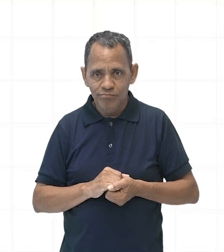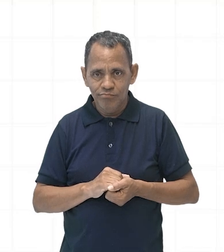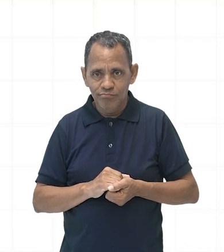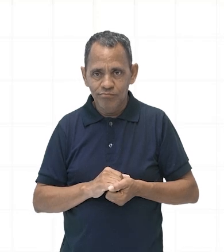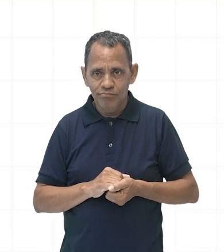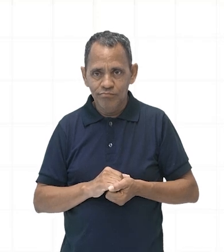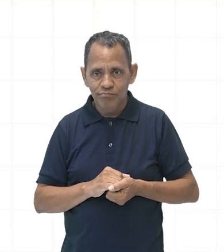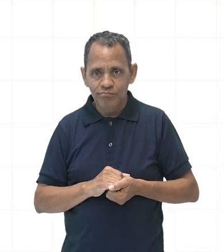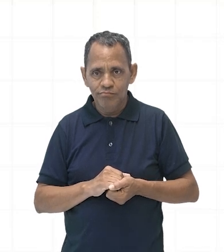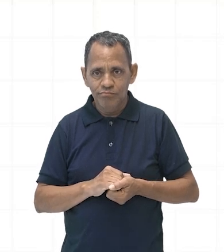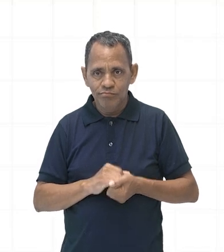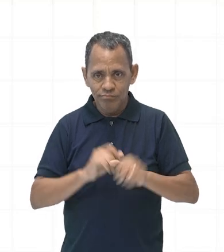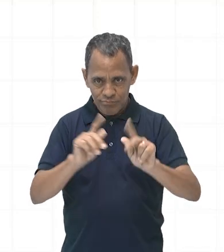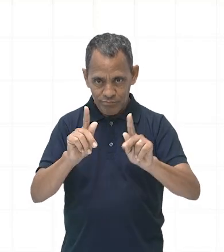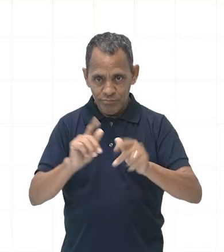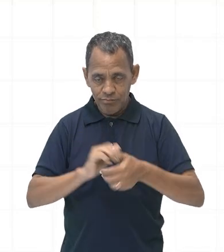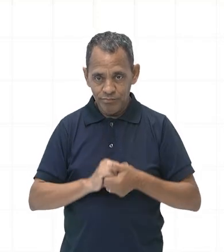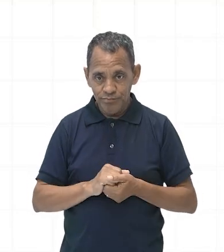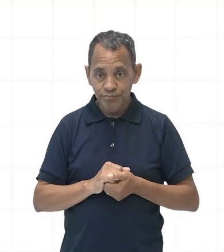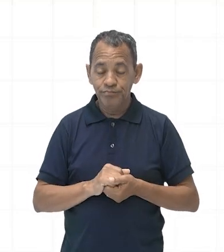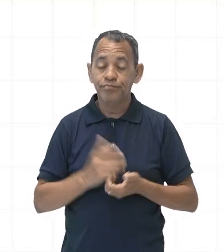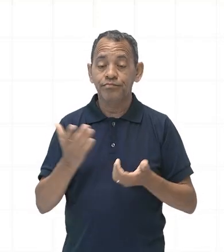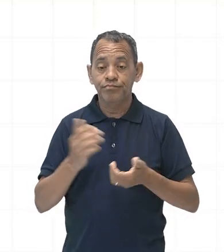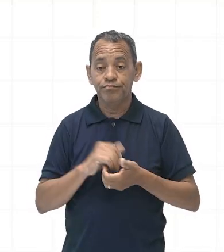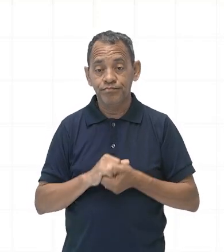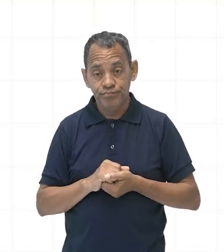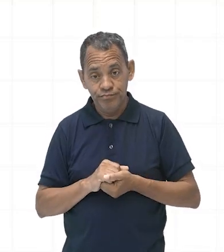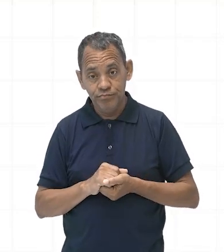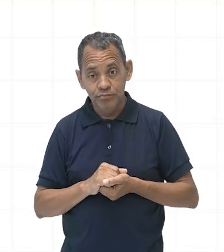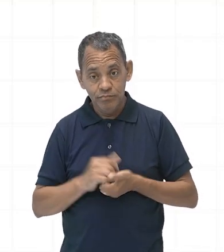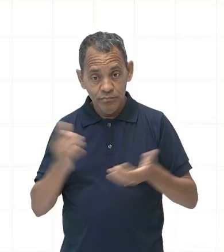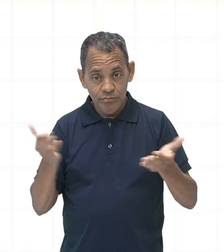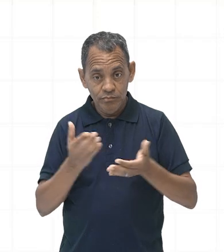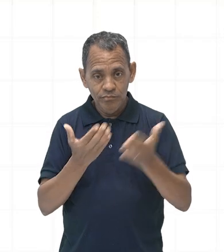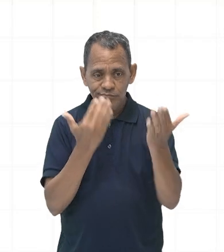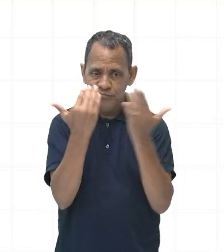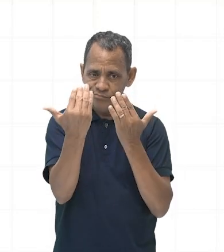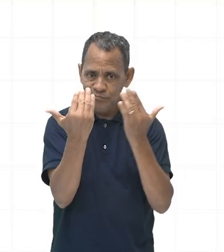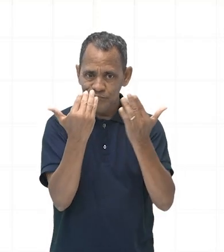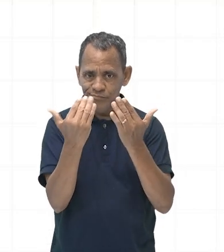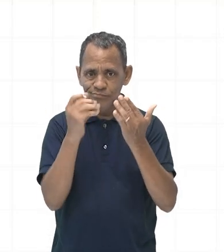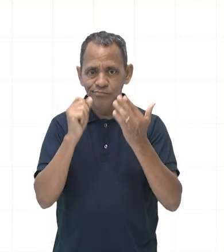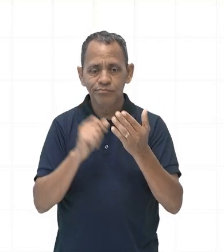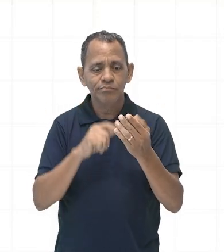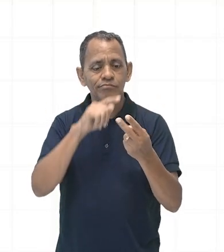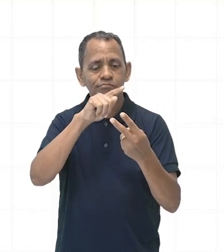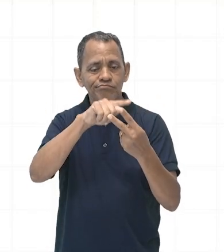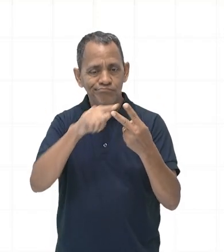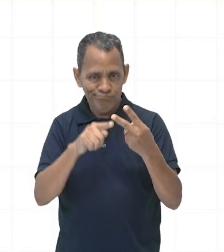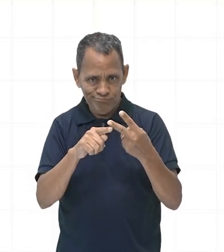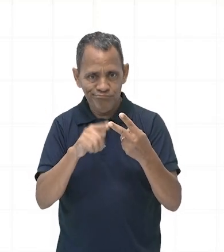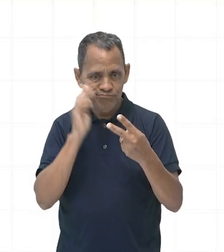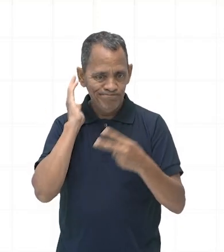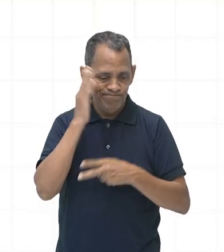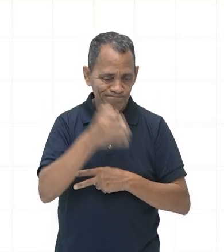alimentos. Beleza. Gente, agora vamos comparar aqui, essas duas grandezas são diretas,